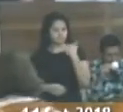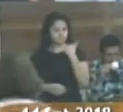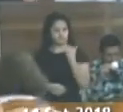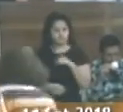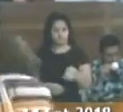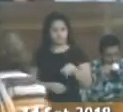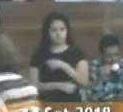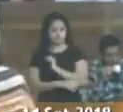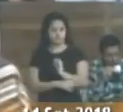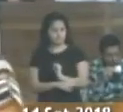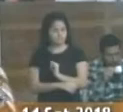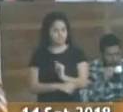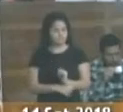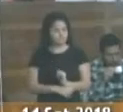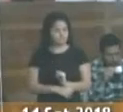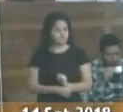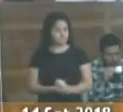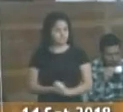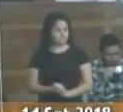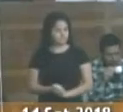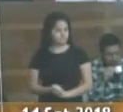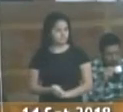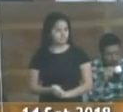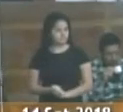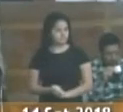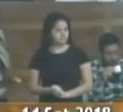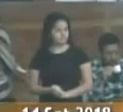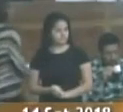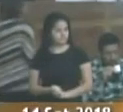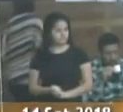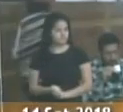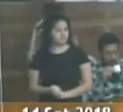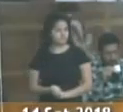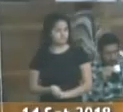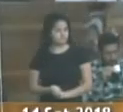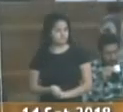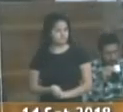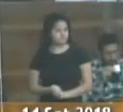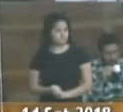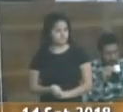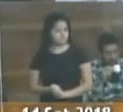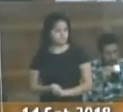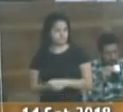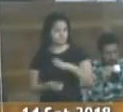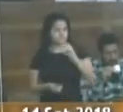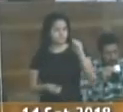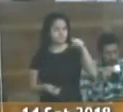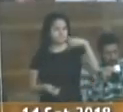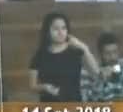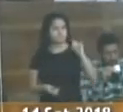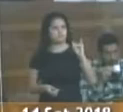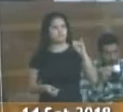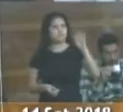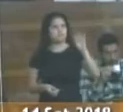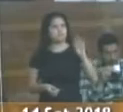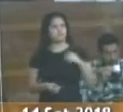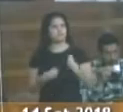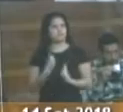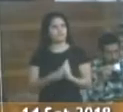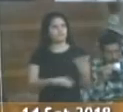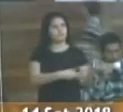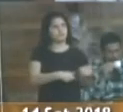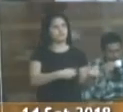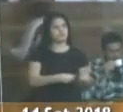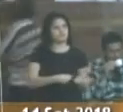iPhones, com internet, com o consumo batendo à porta, como o jovem hoje deve se